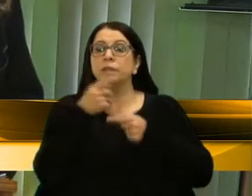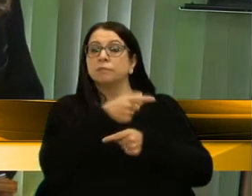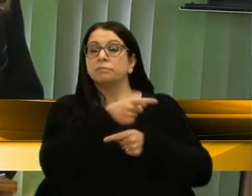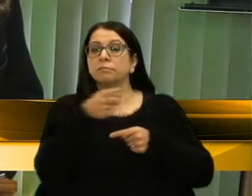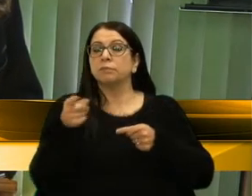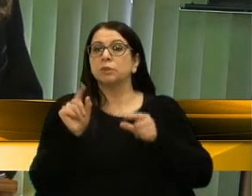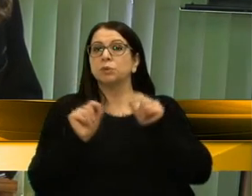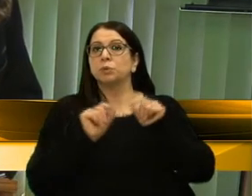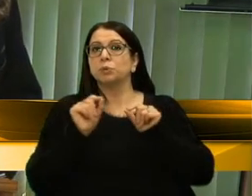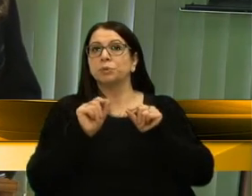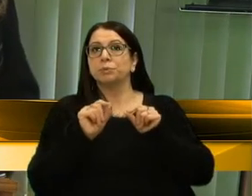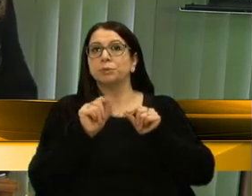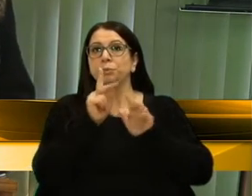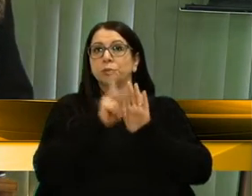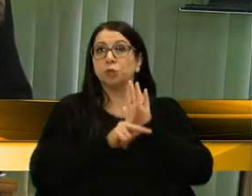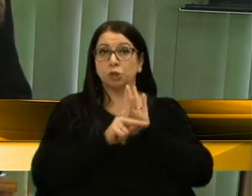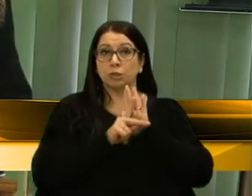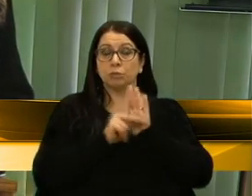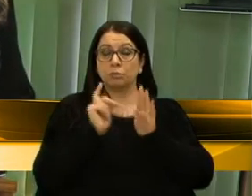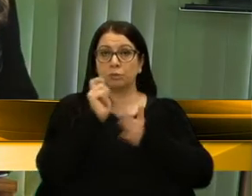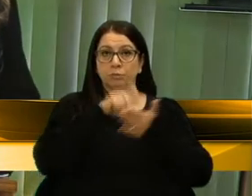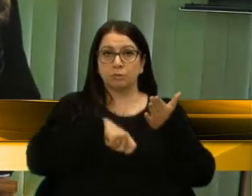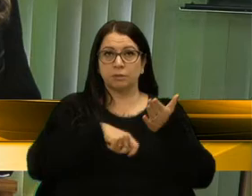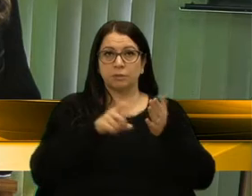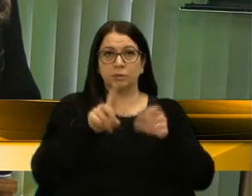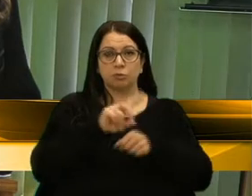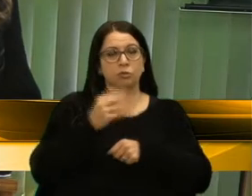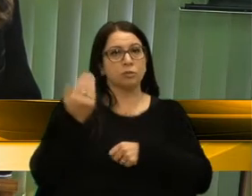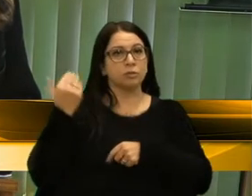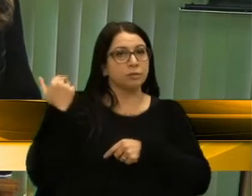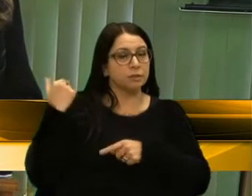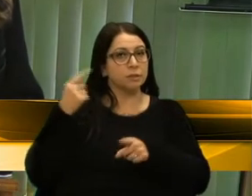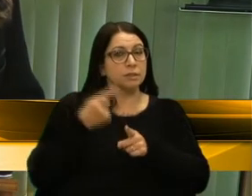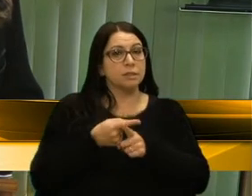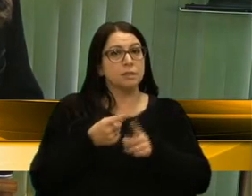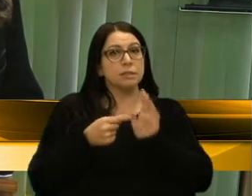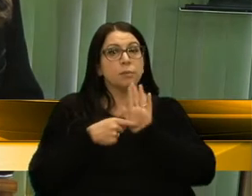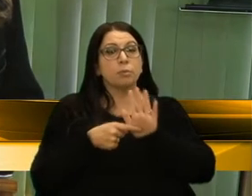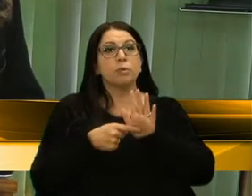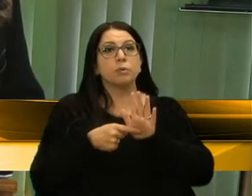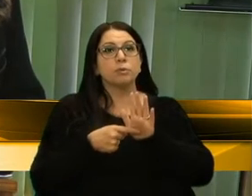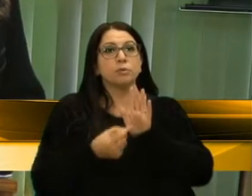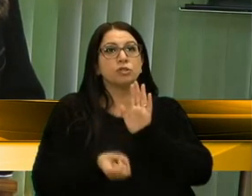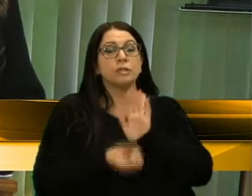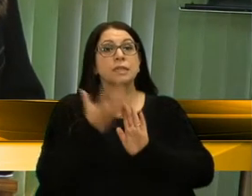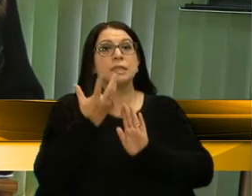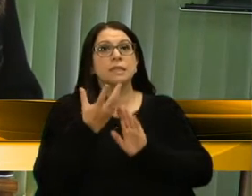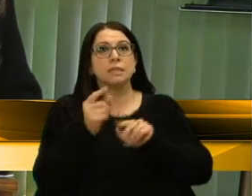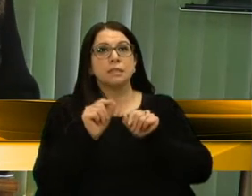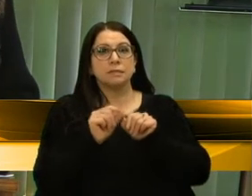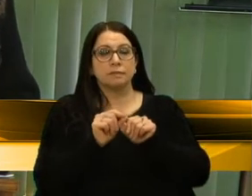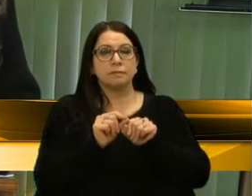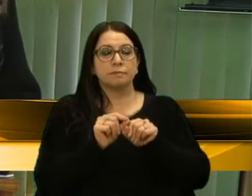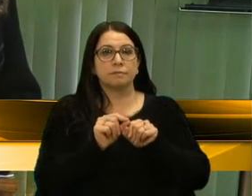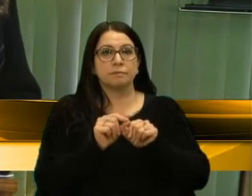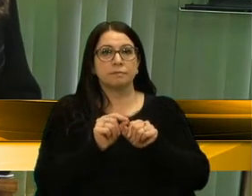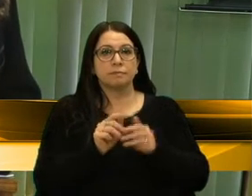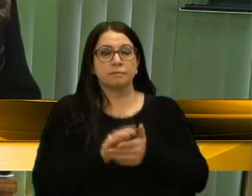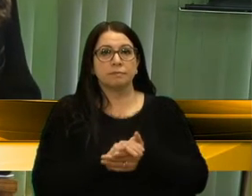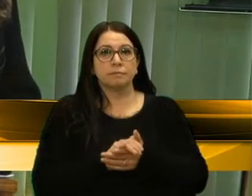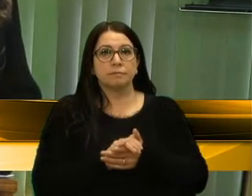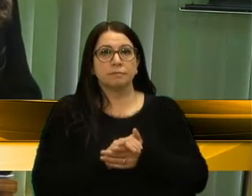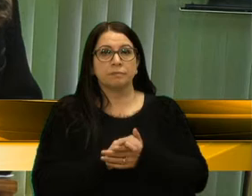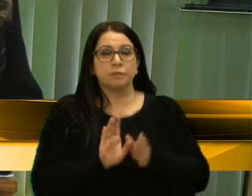vocês a respeito de um projeto que protocolei há alguns dias, que trata da criação e instalação